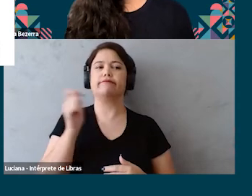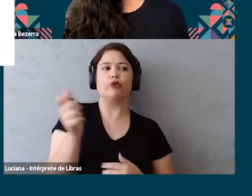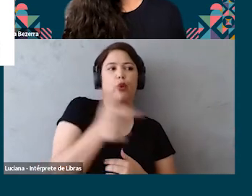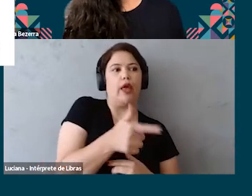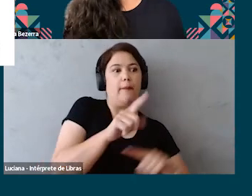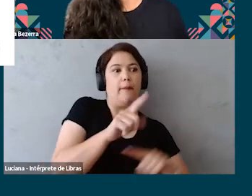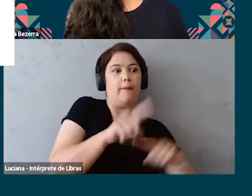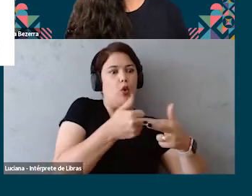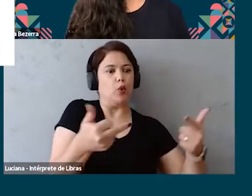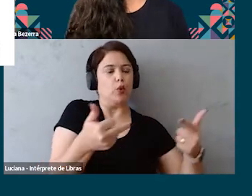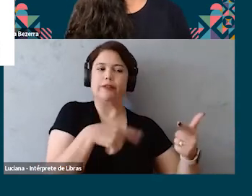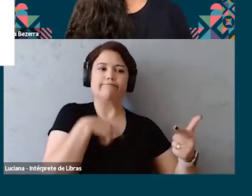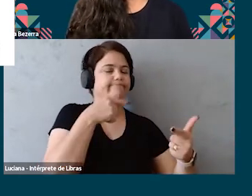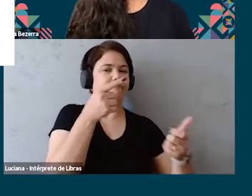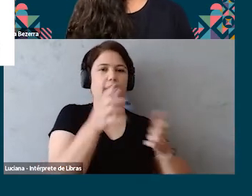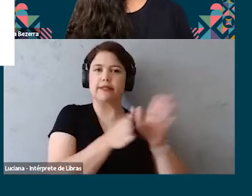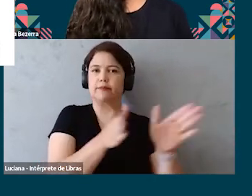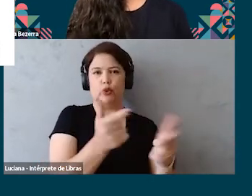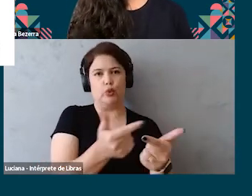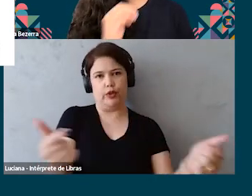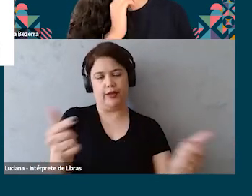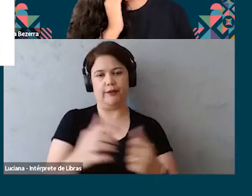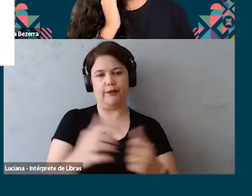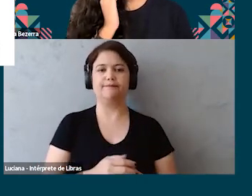do que produtos mais complexos e não acessíveis.